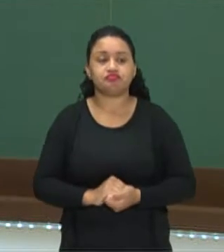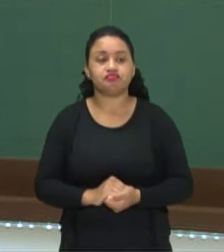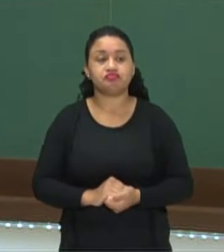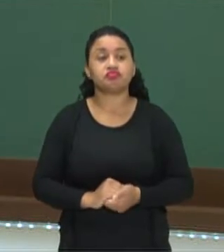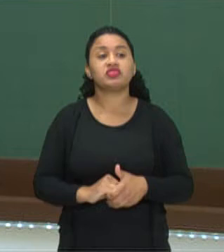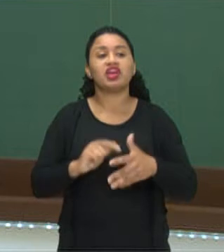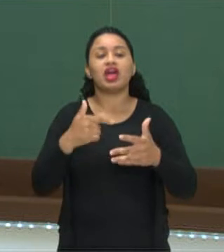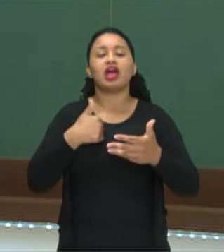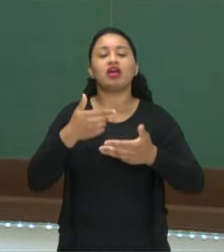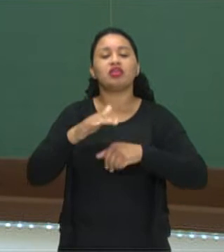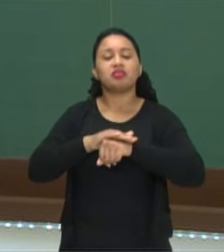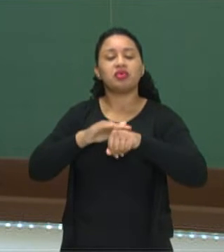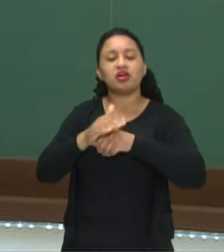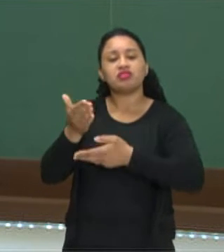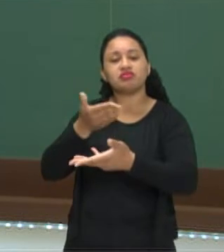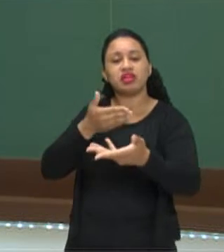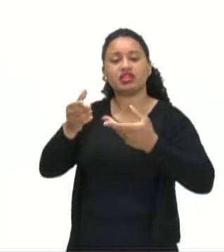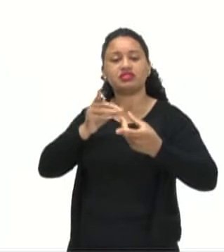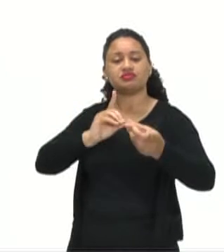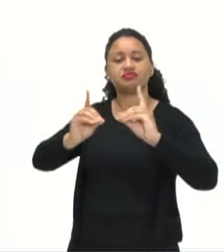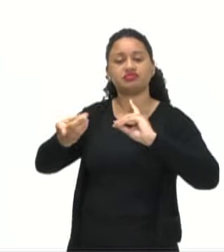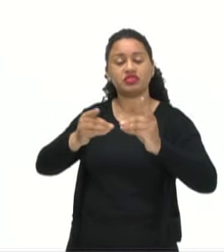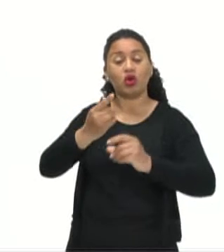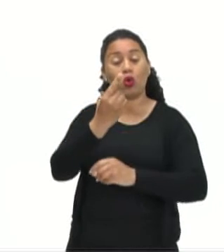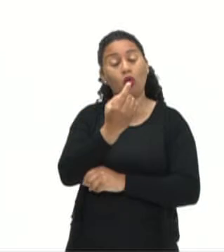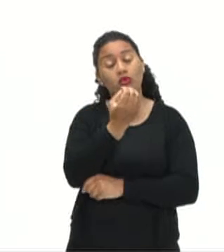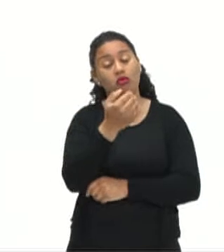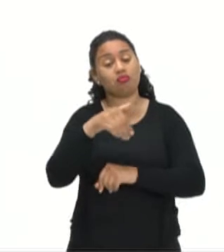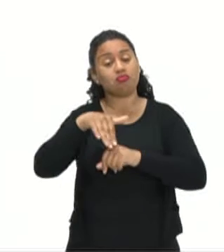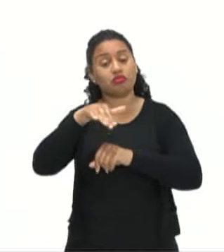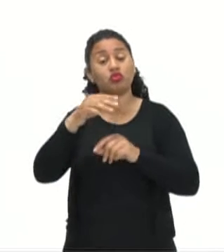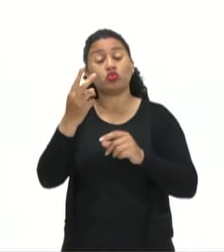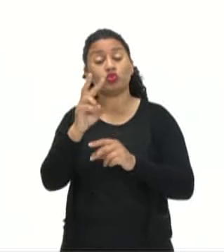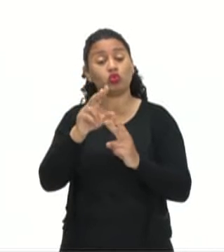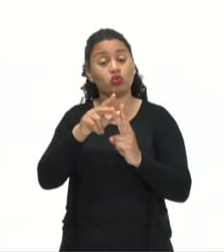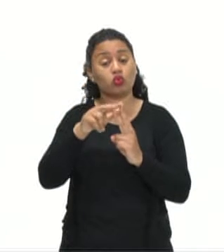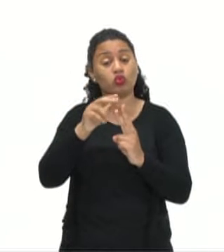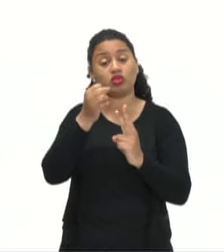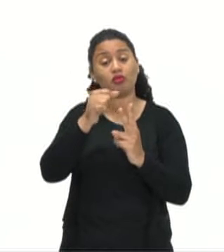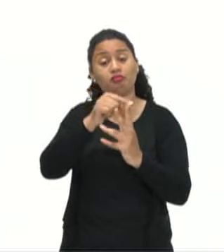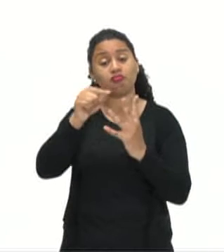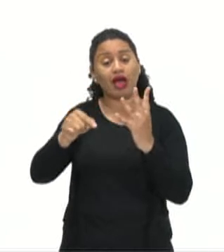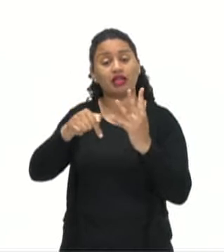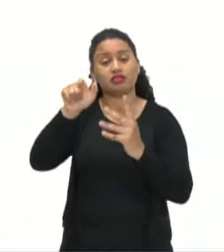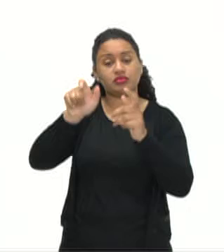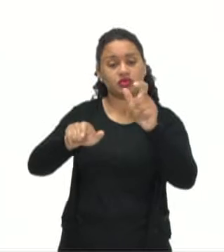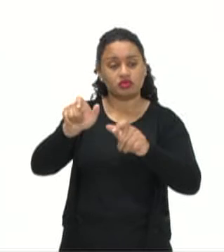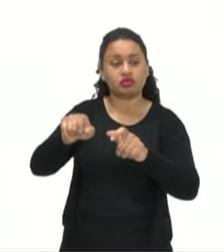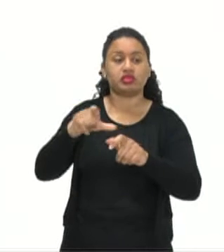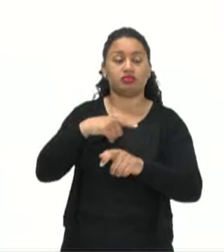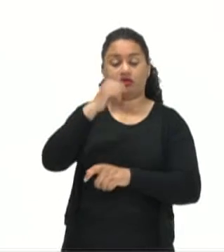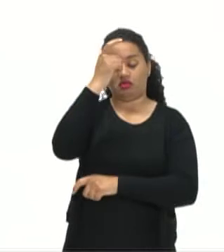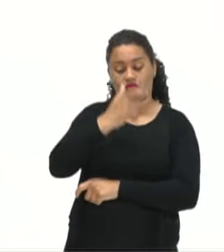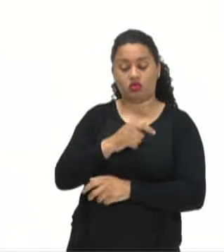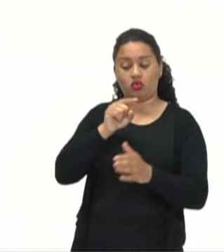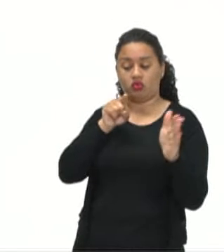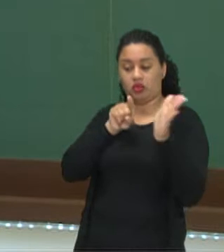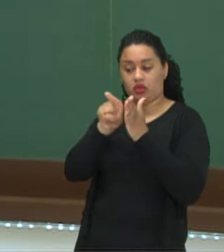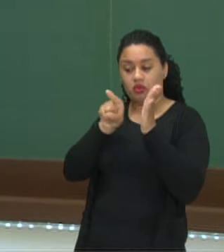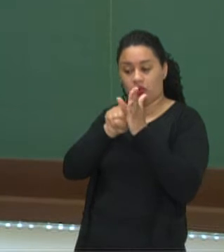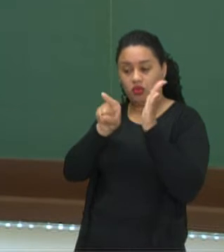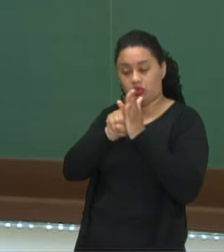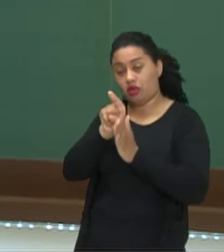um diálogo entre duas ou mais pessoas e sempre vai ter o entrevistador e